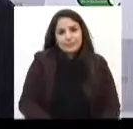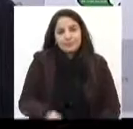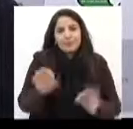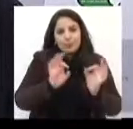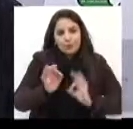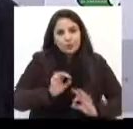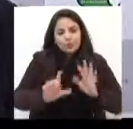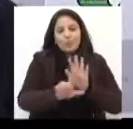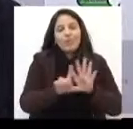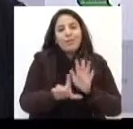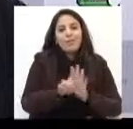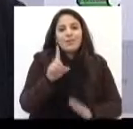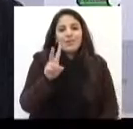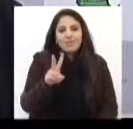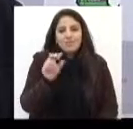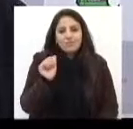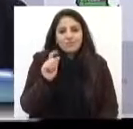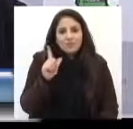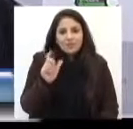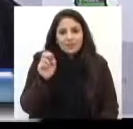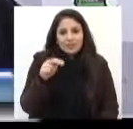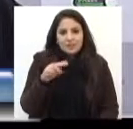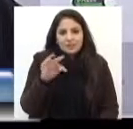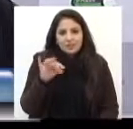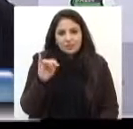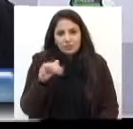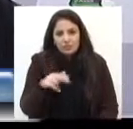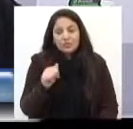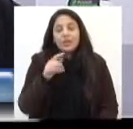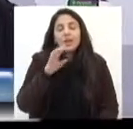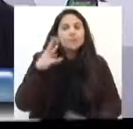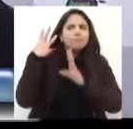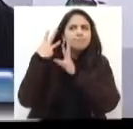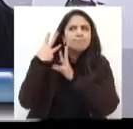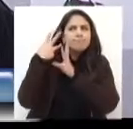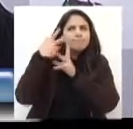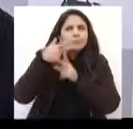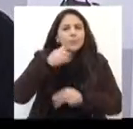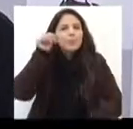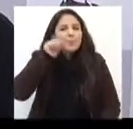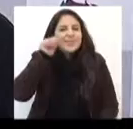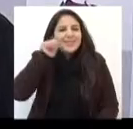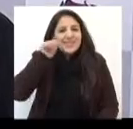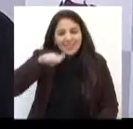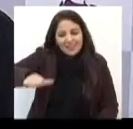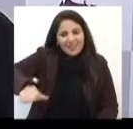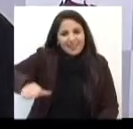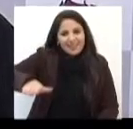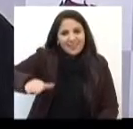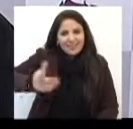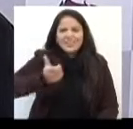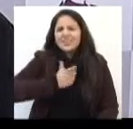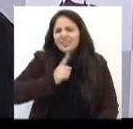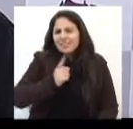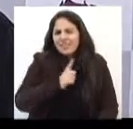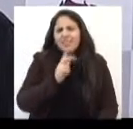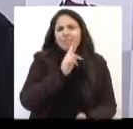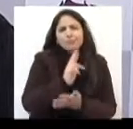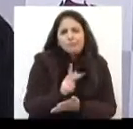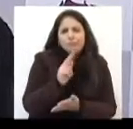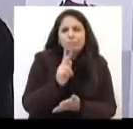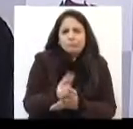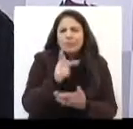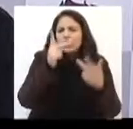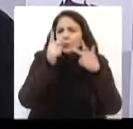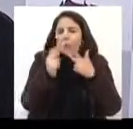projeto Lei Valentina. Essa é uma história de uma menina, né, que tem como várias